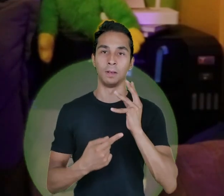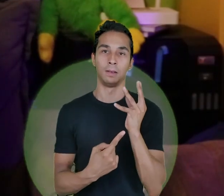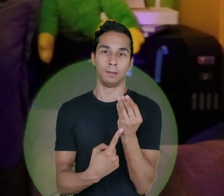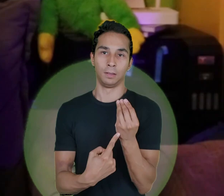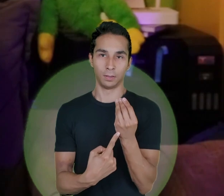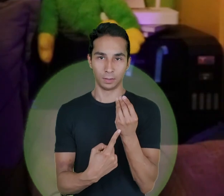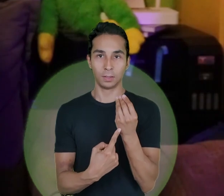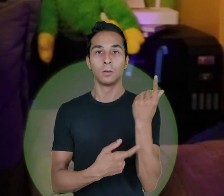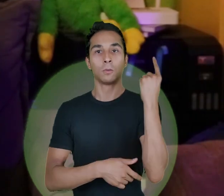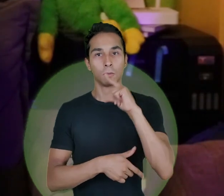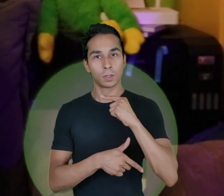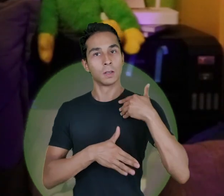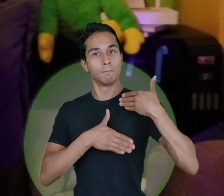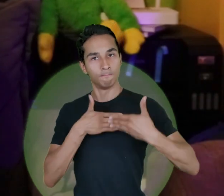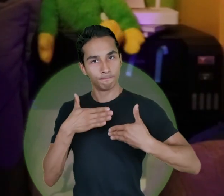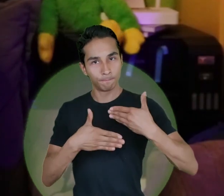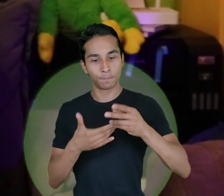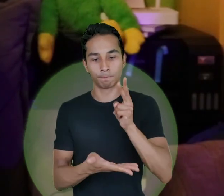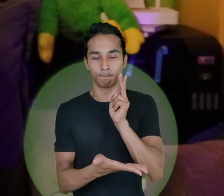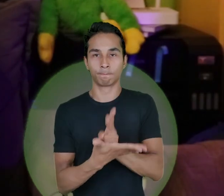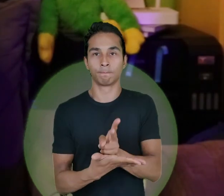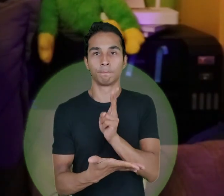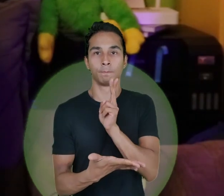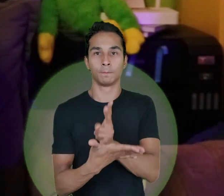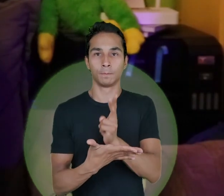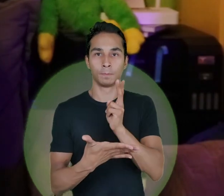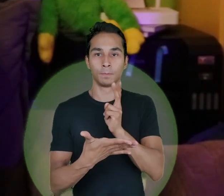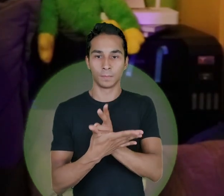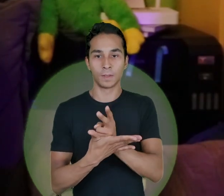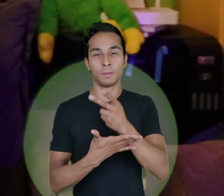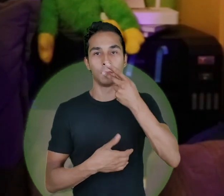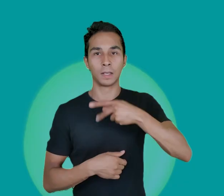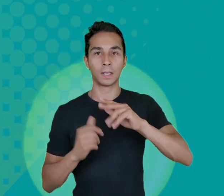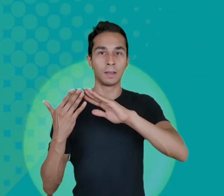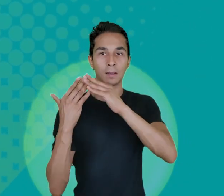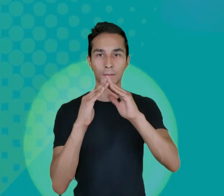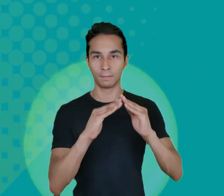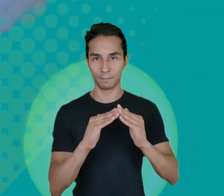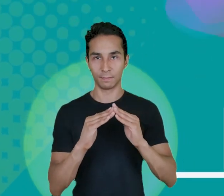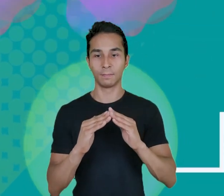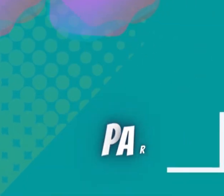e estar em movimento com a comunidade, com os moradores, né?